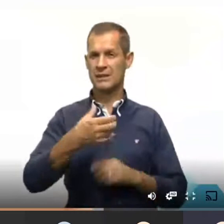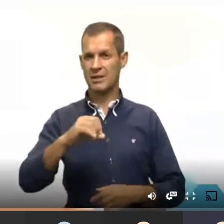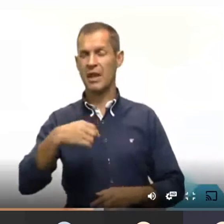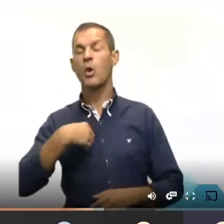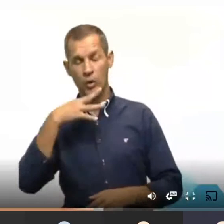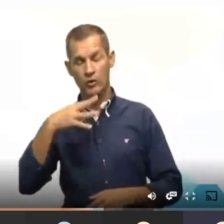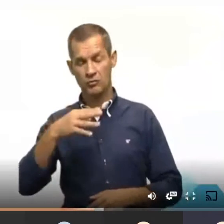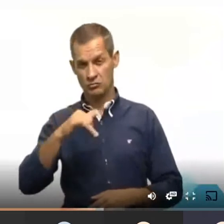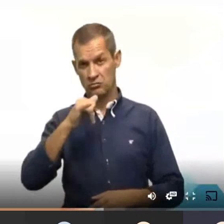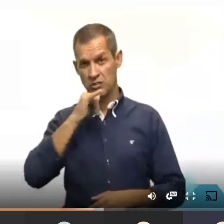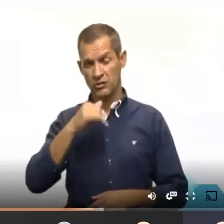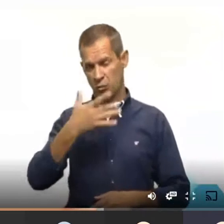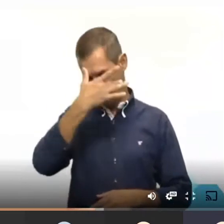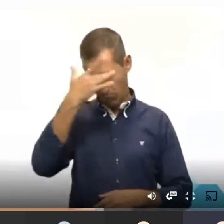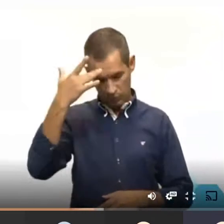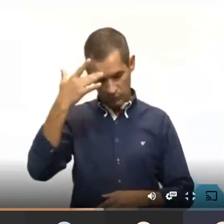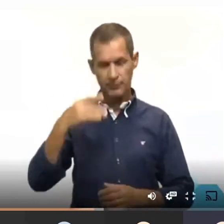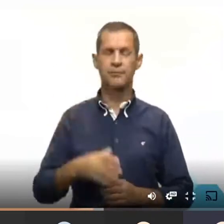Eu conheço, por exemplo.